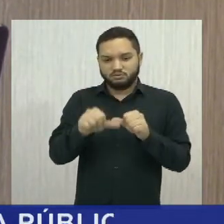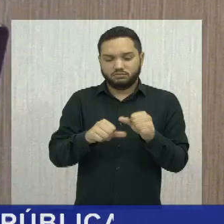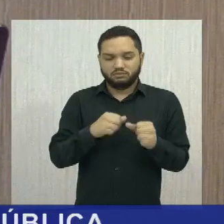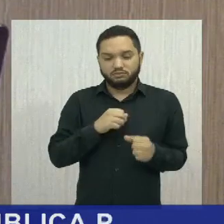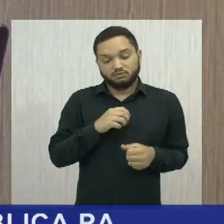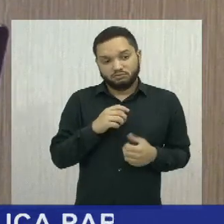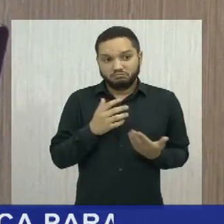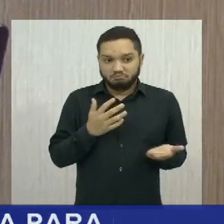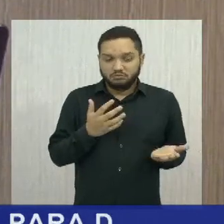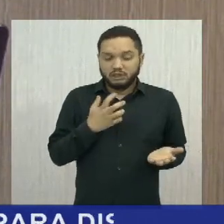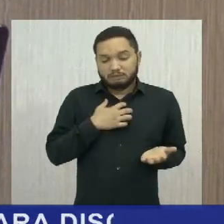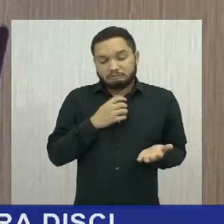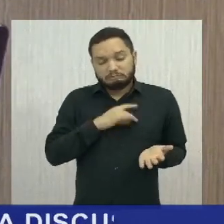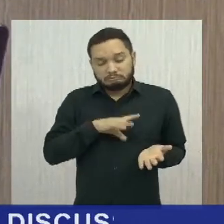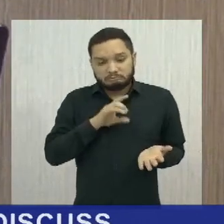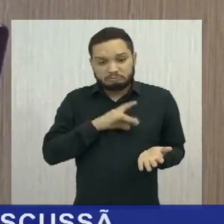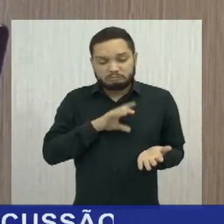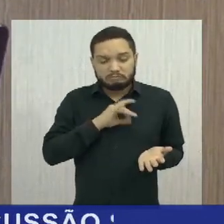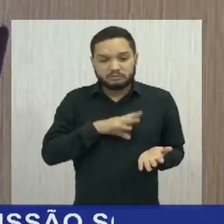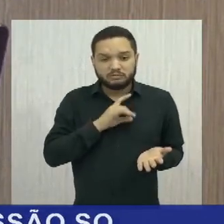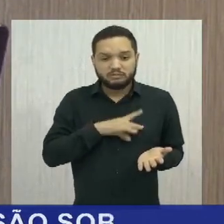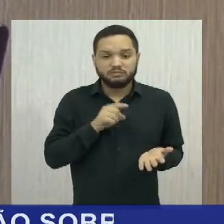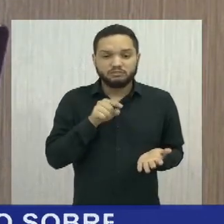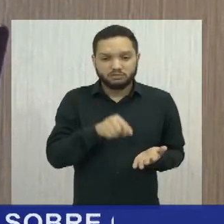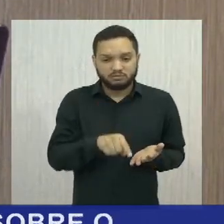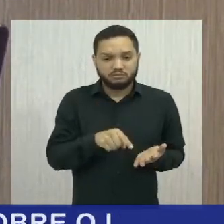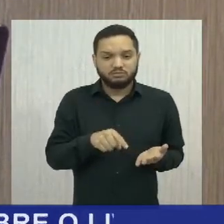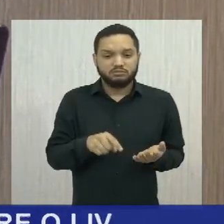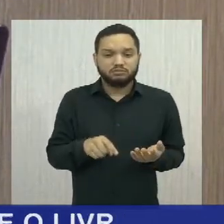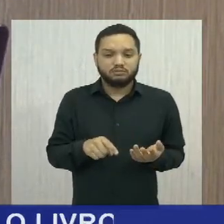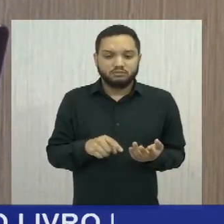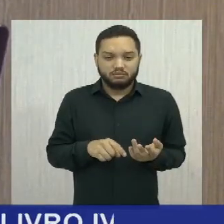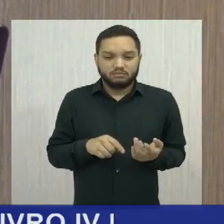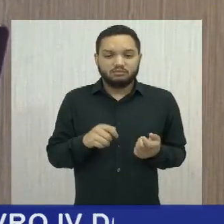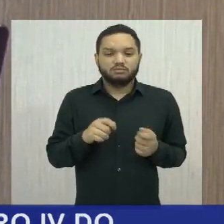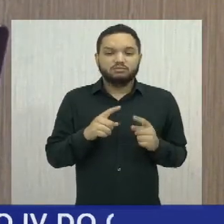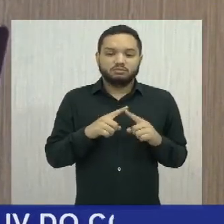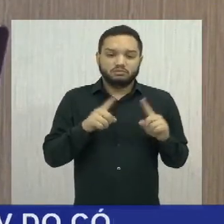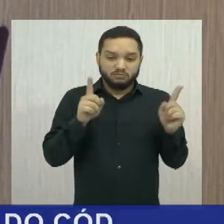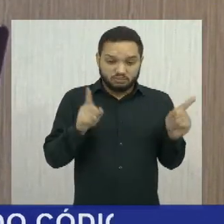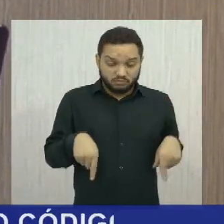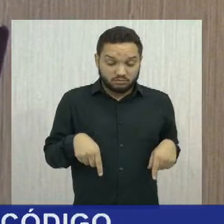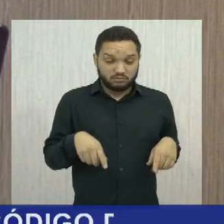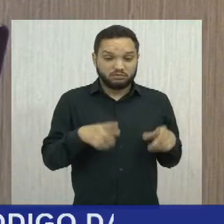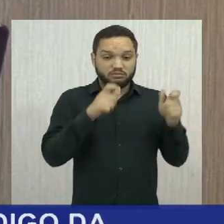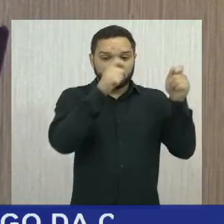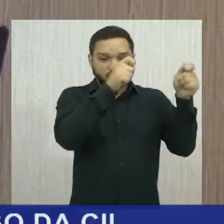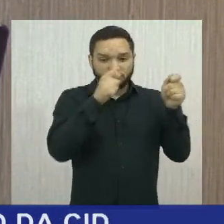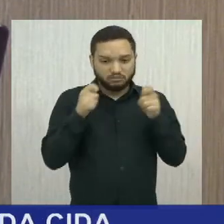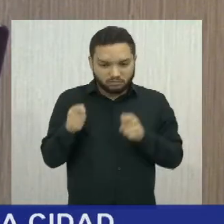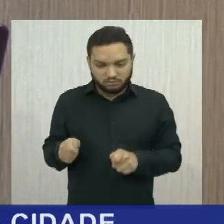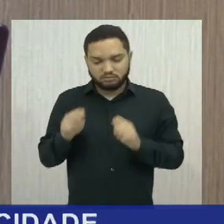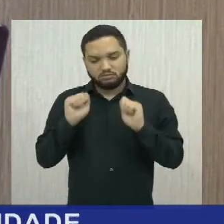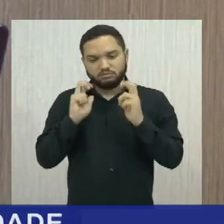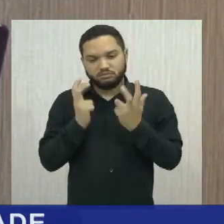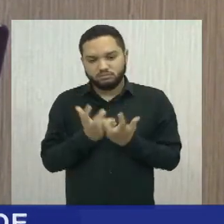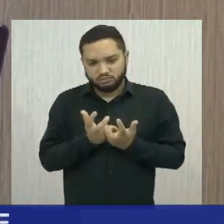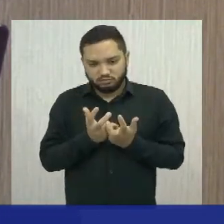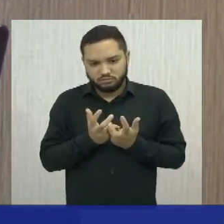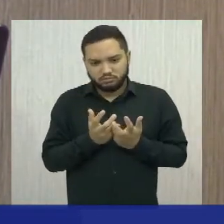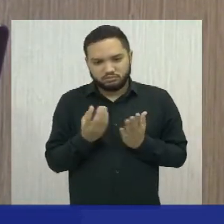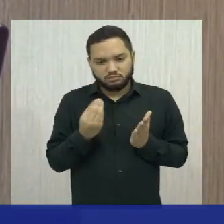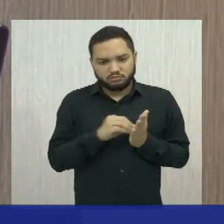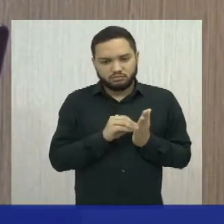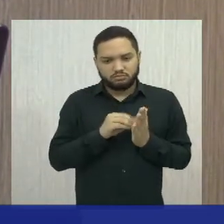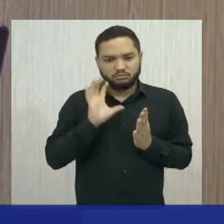a gente precisa colocar aqui alguma coisa dizendo que deve encaminhar os projetos de atualização para o Legislativo. Então, a gente coloca dessa forma,